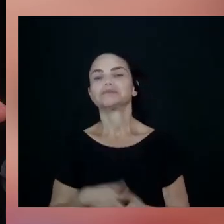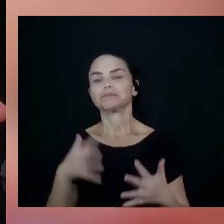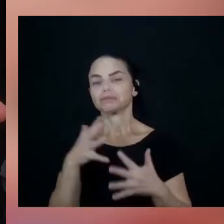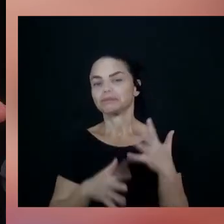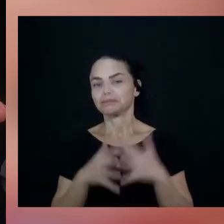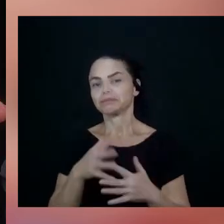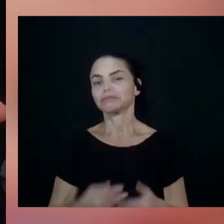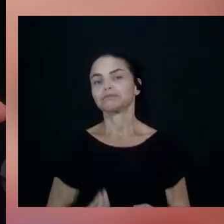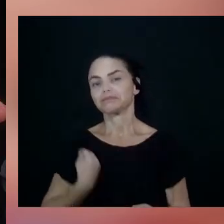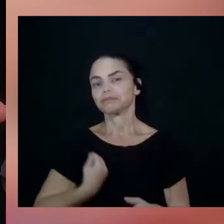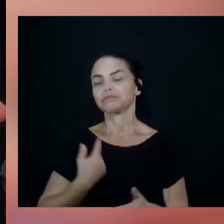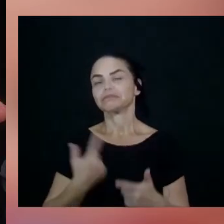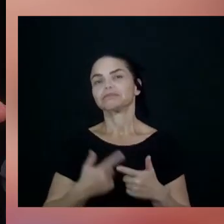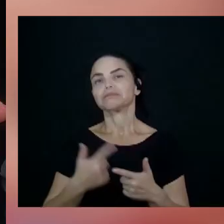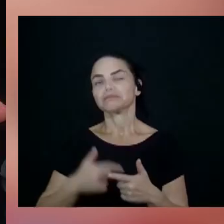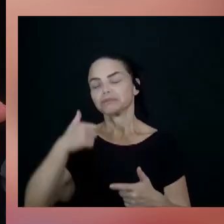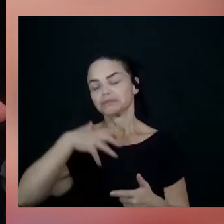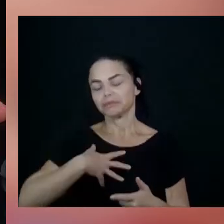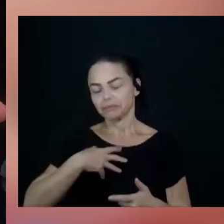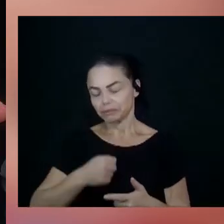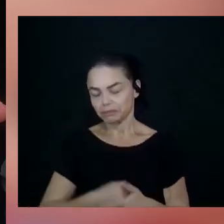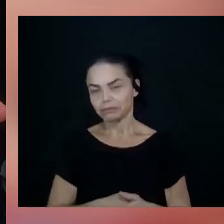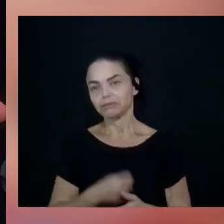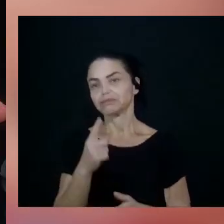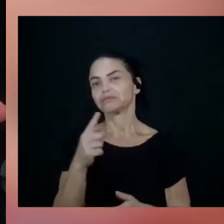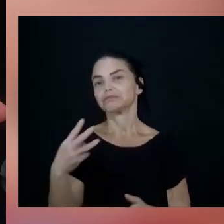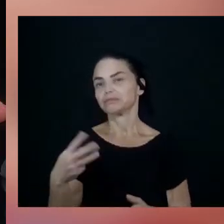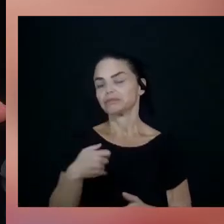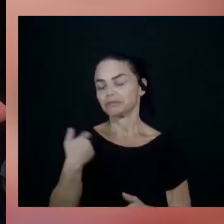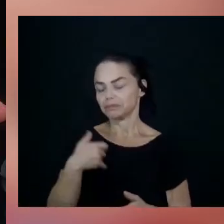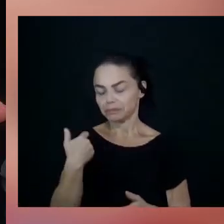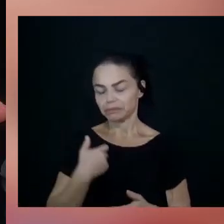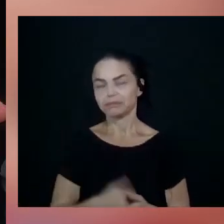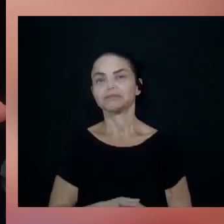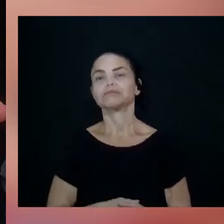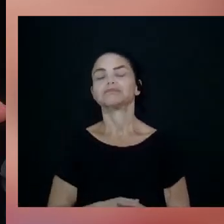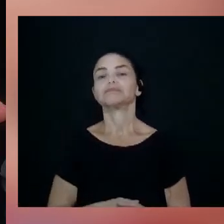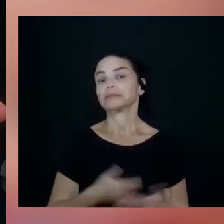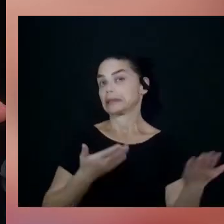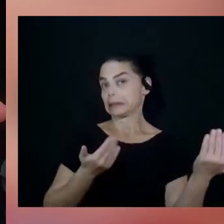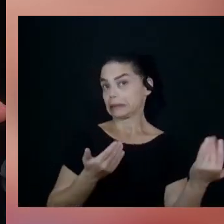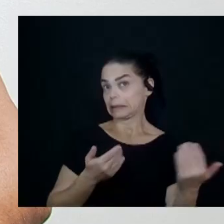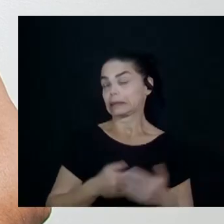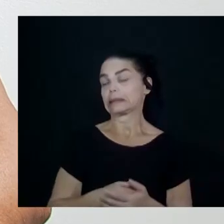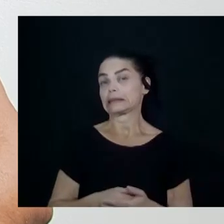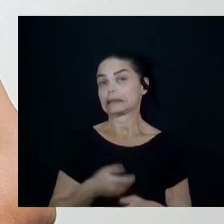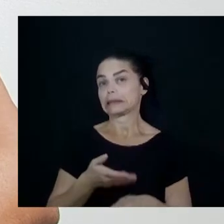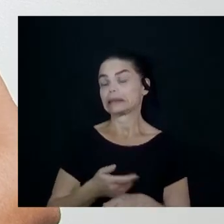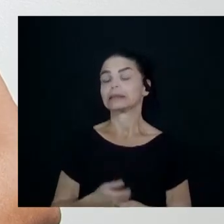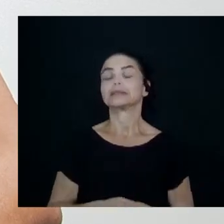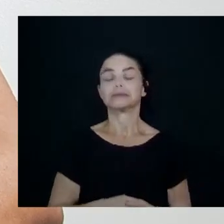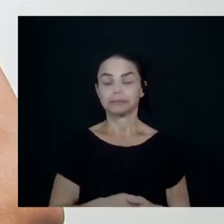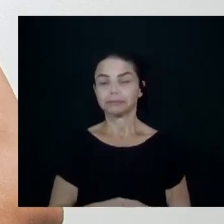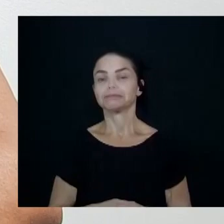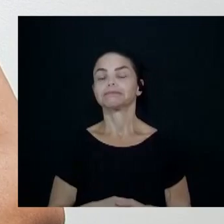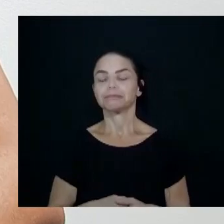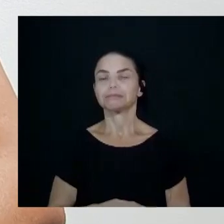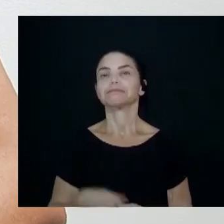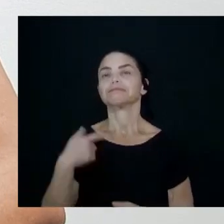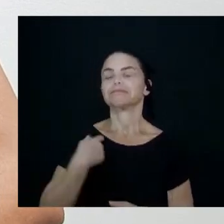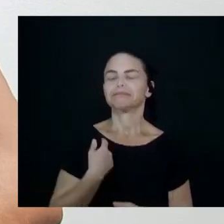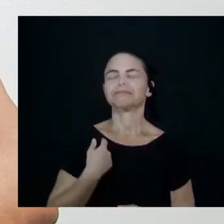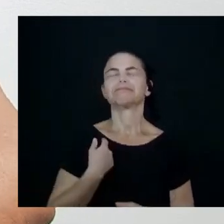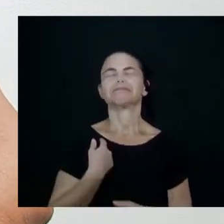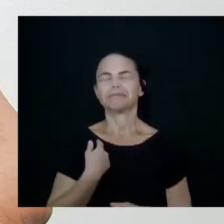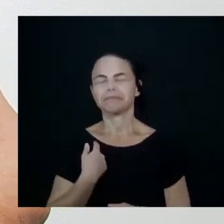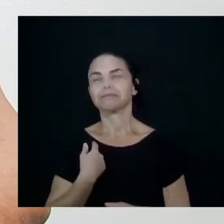mais presente porque eu tenho a filha. Sim. Hoje ela com 13 anos, então é assim, pré-adolescente, né? Então você